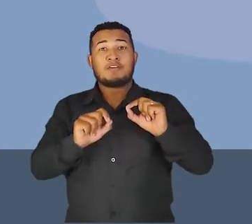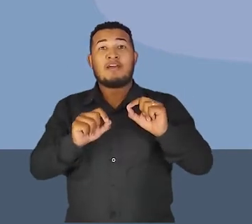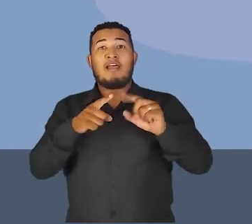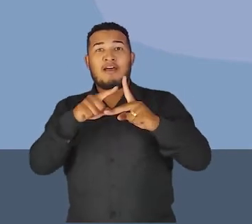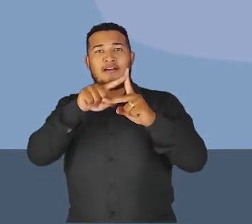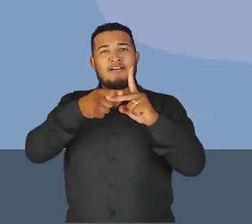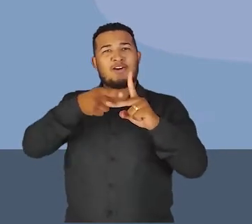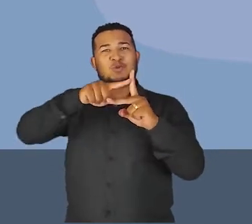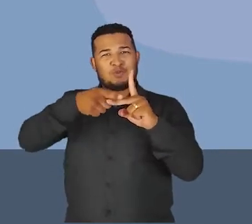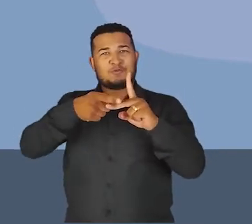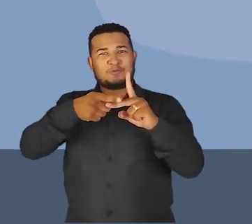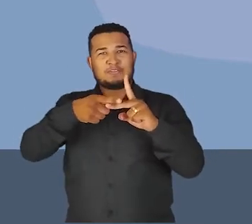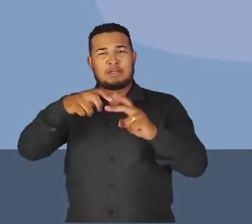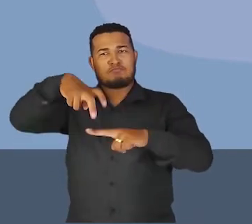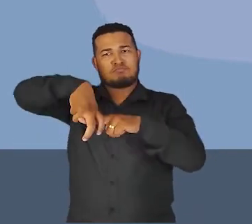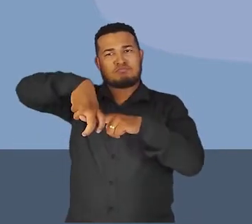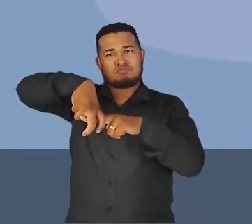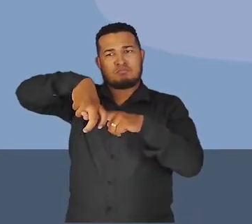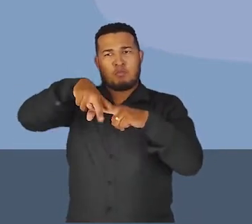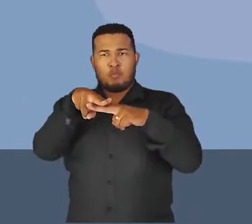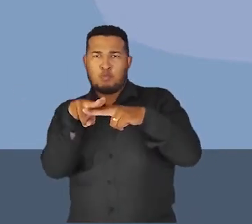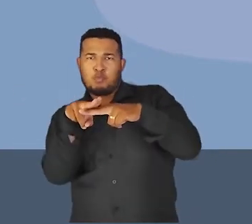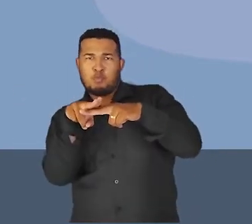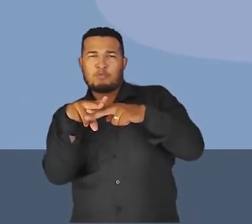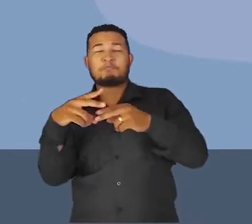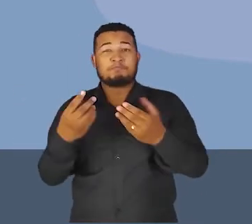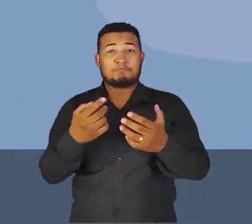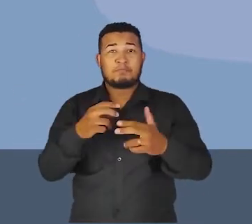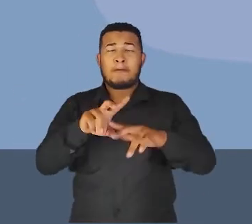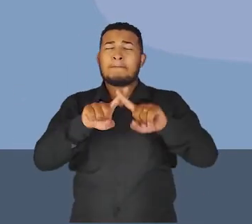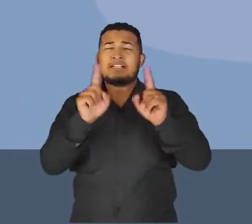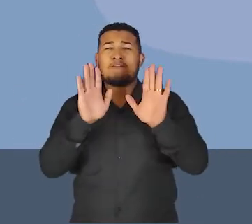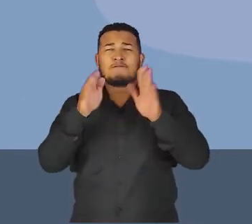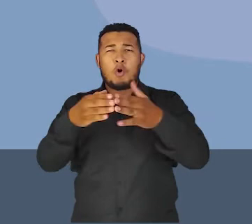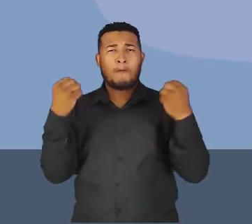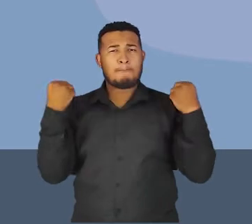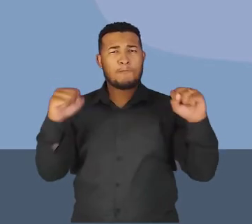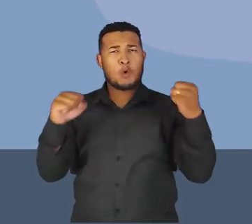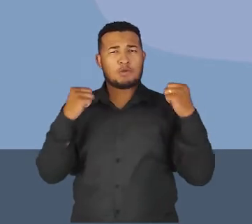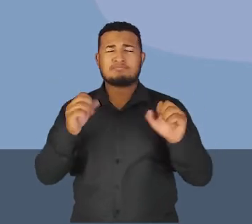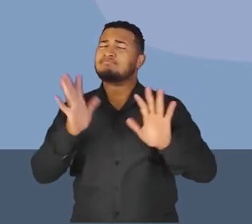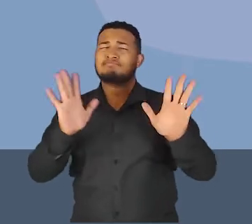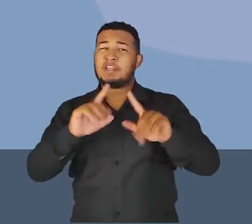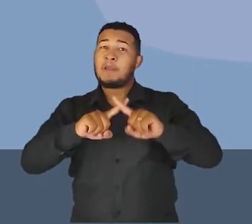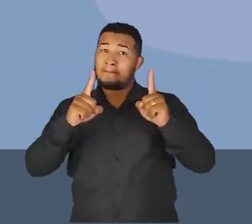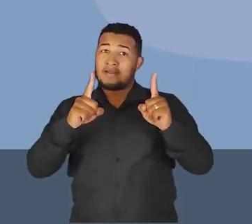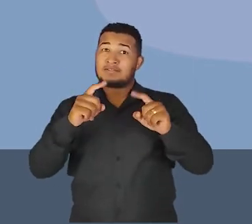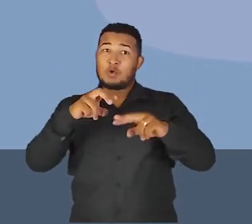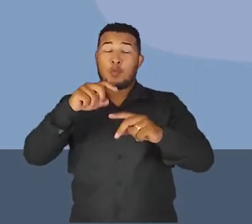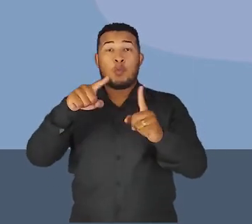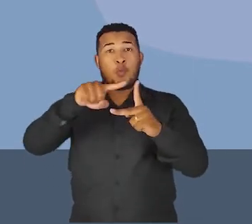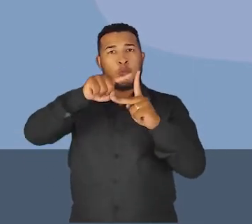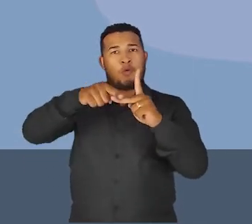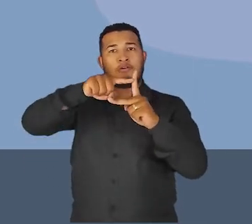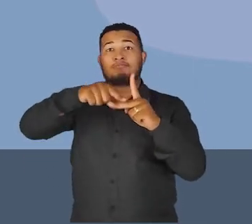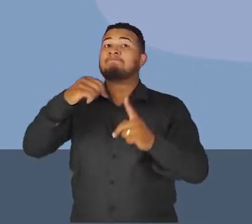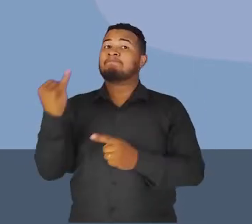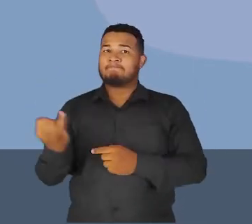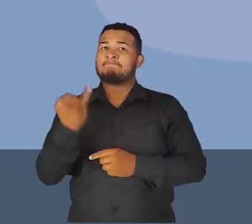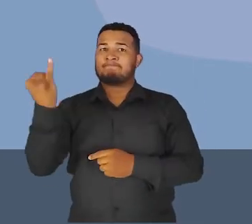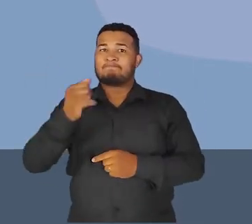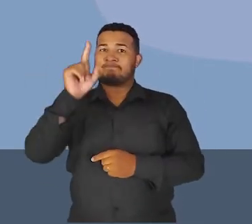angulação. Né? Nós não vamos entrar muito nessa questão muscular, mas o ângulo importa na questão do